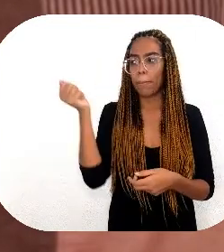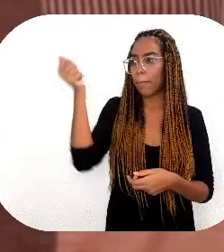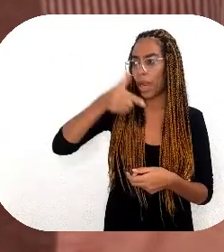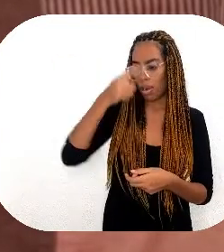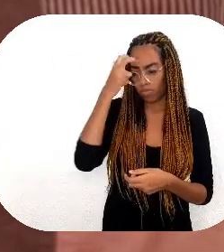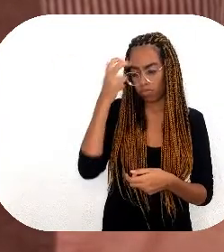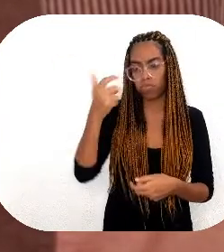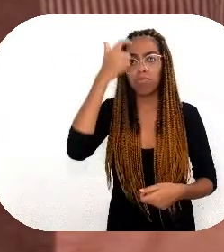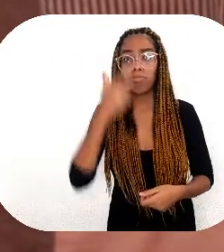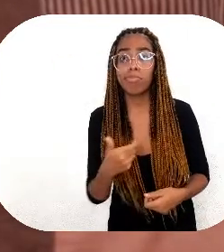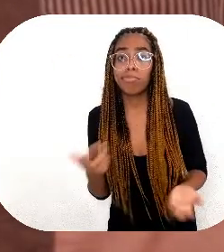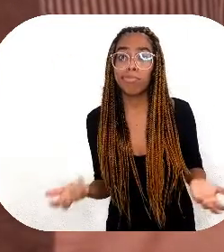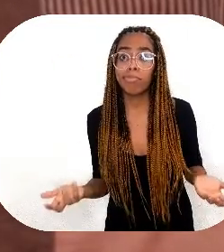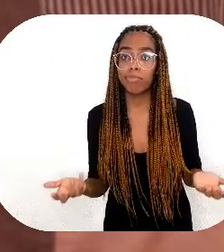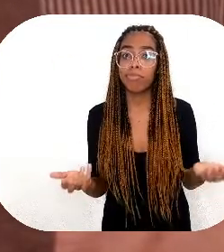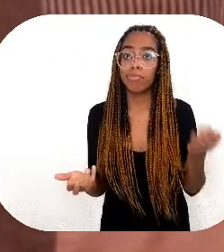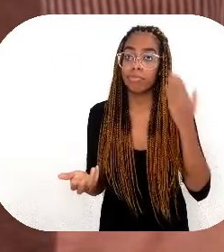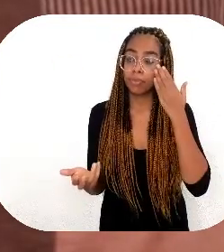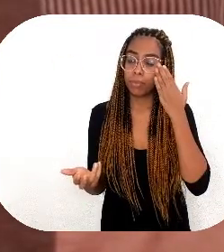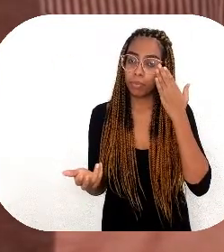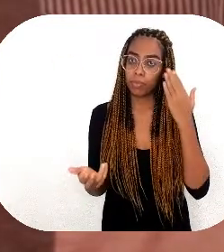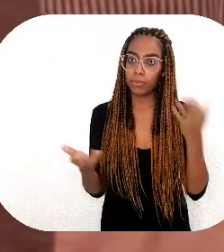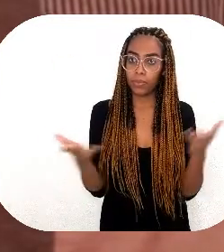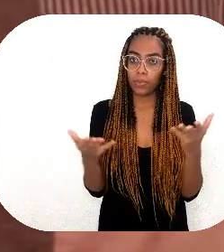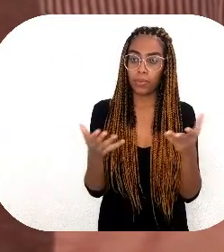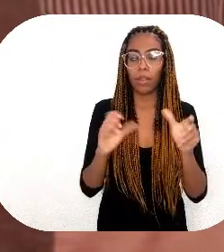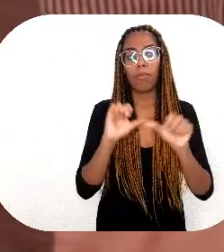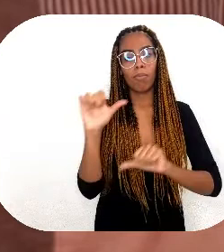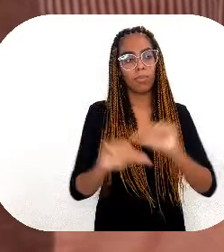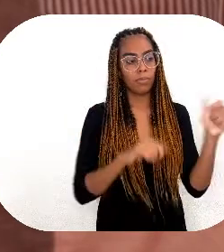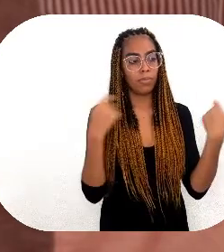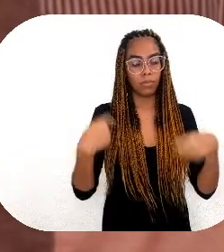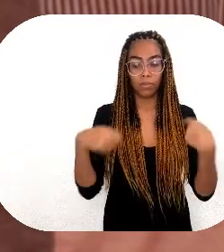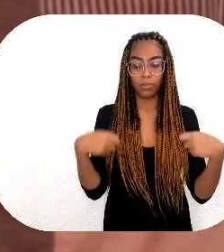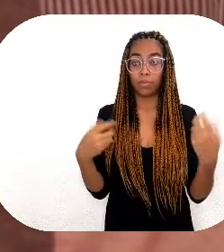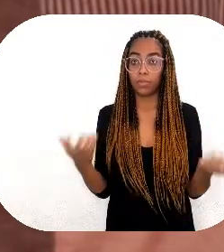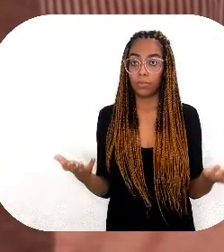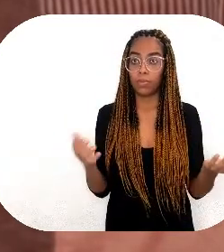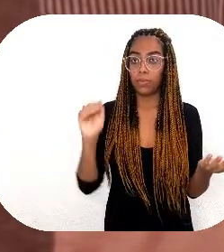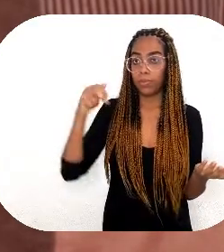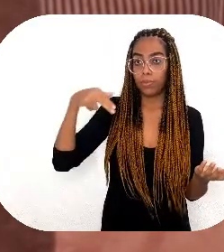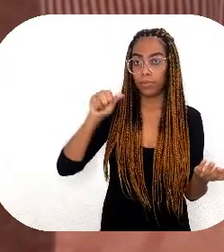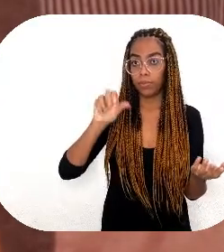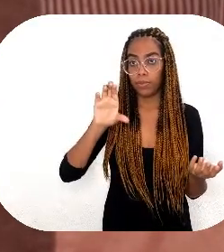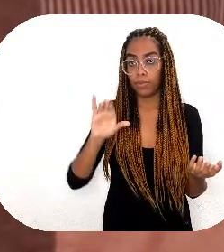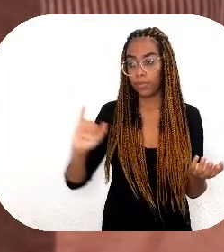existir alguém tão sábio quanto eu. Acho melhor mudar isso